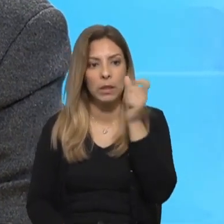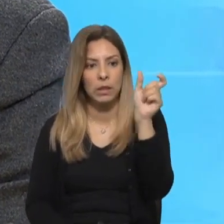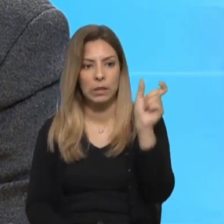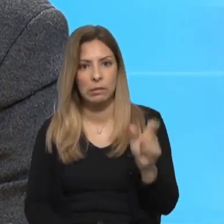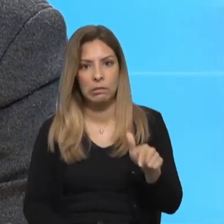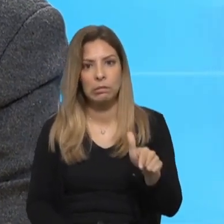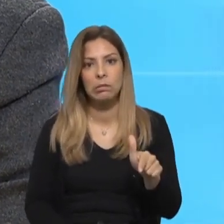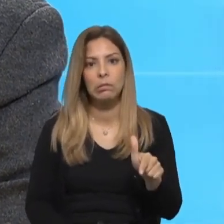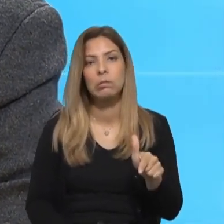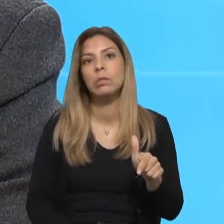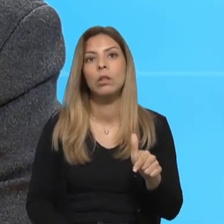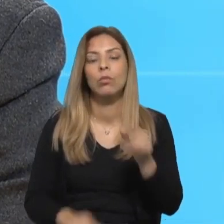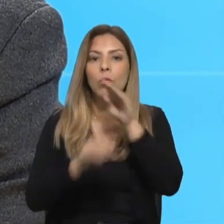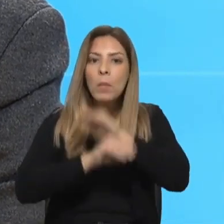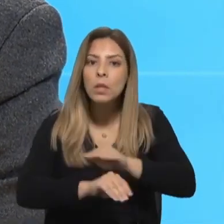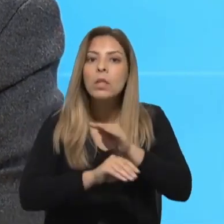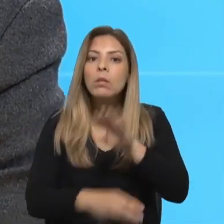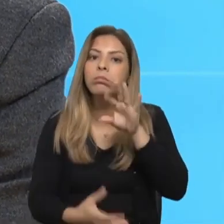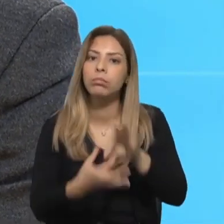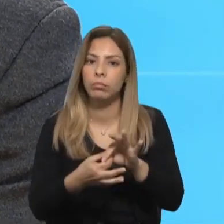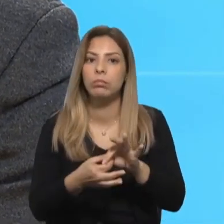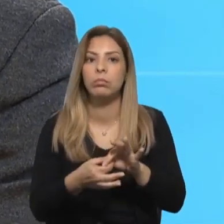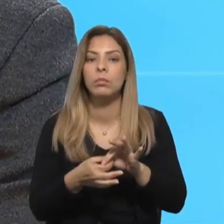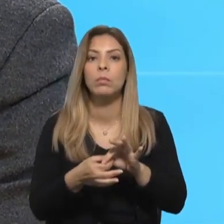jesuíta também, na sua formação e naquilo que foi o seu processo,